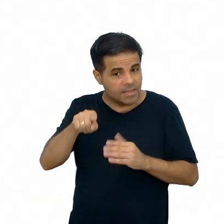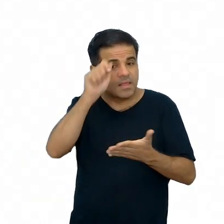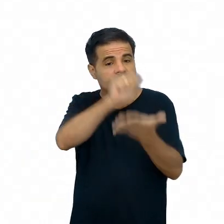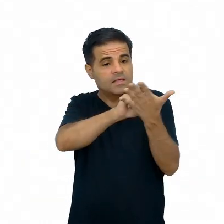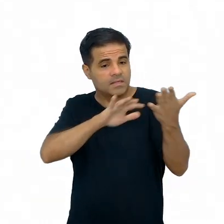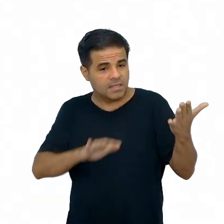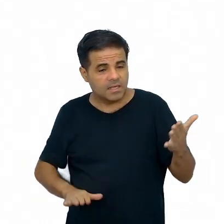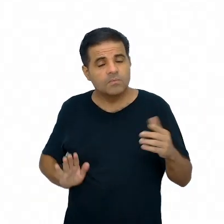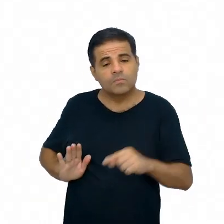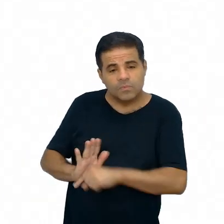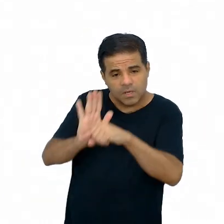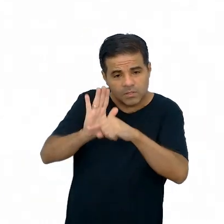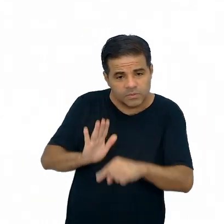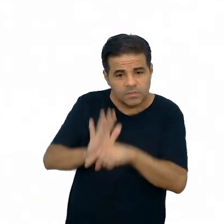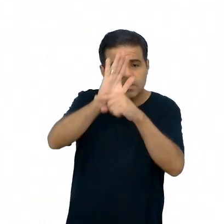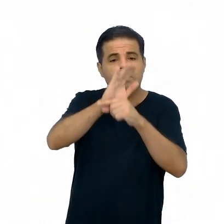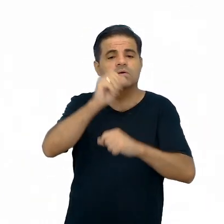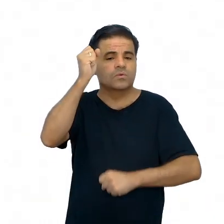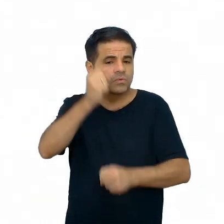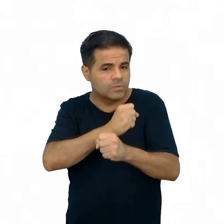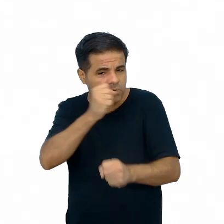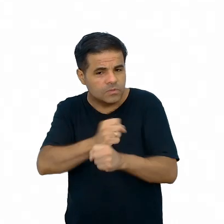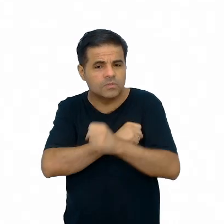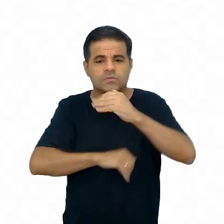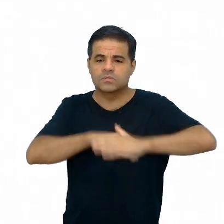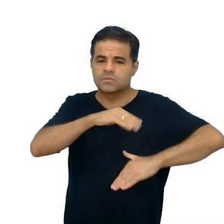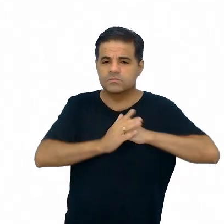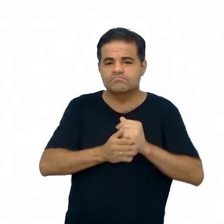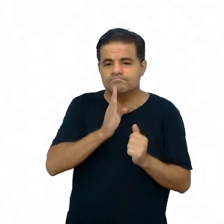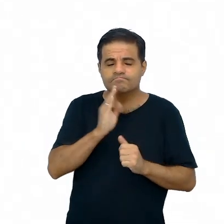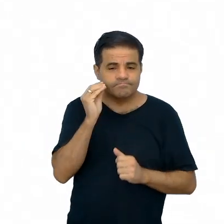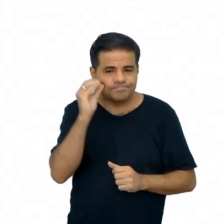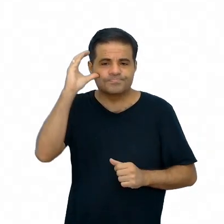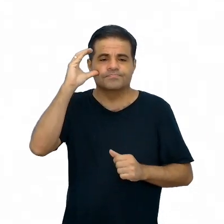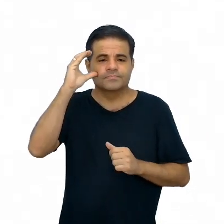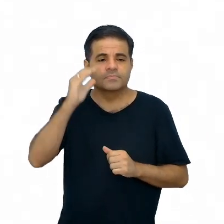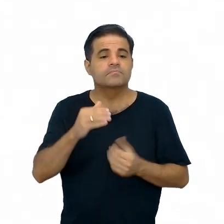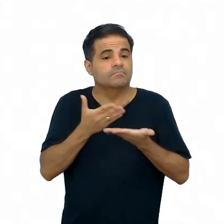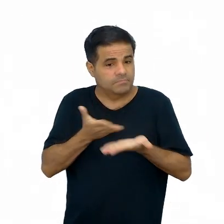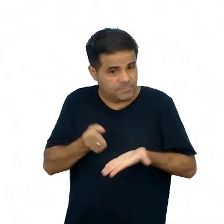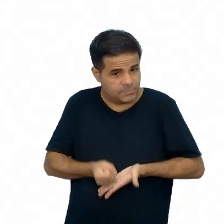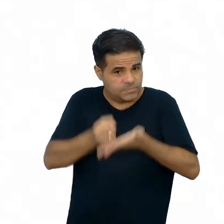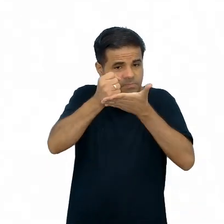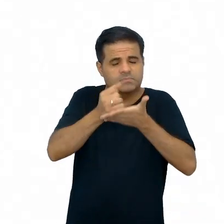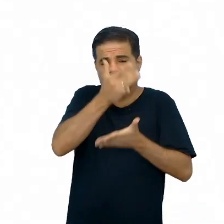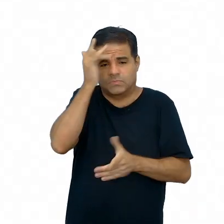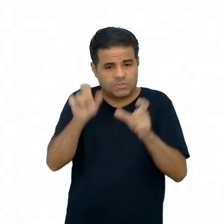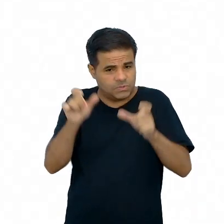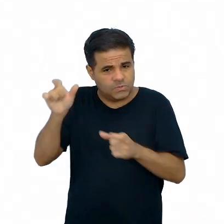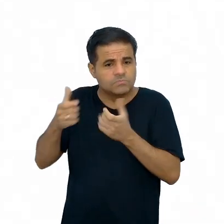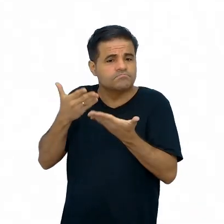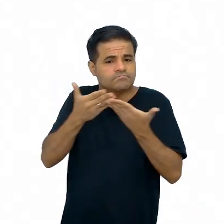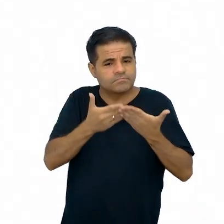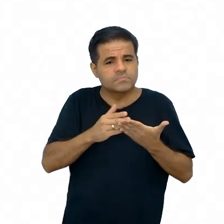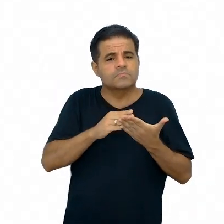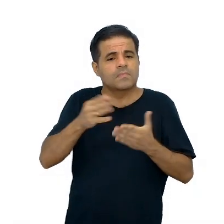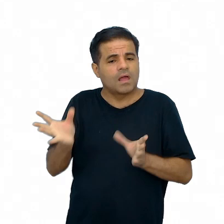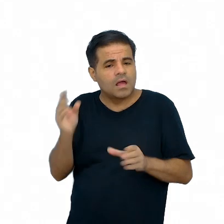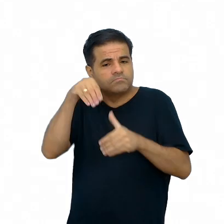importância dessa atividade por contribuir para a construção do conhecimento, levando o estudante a